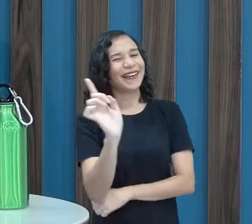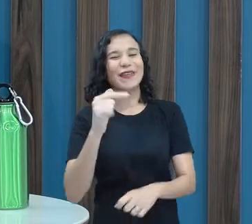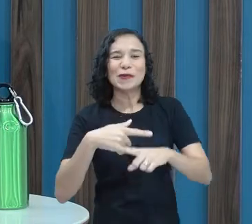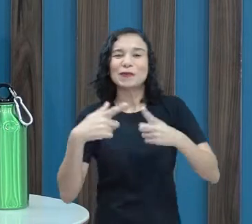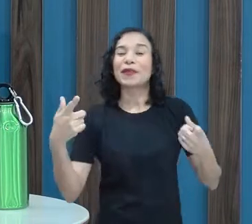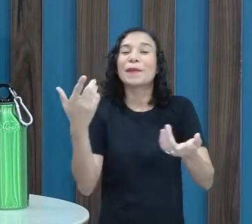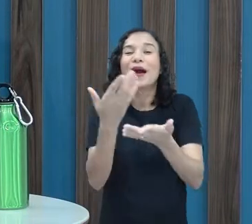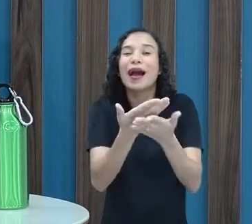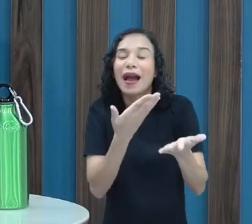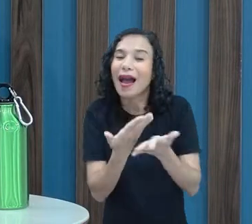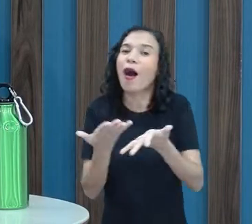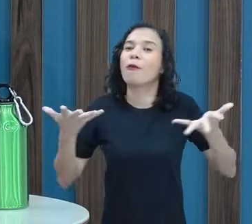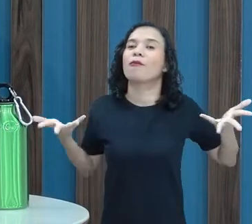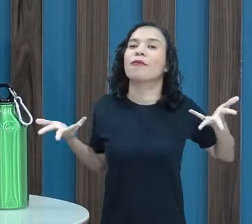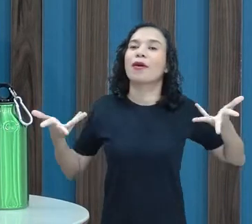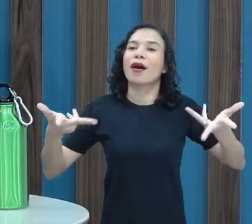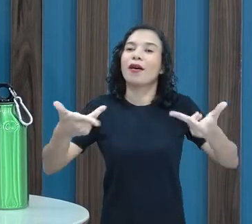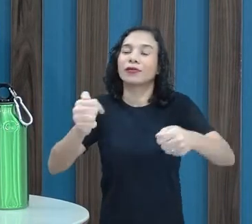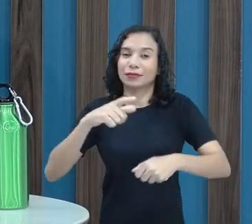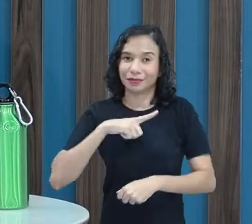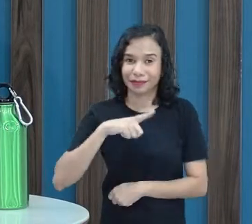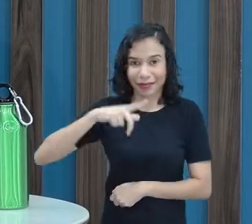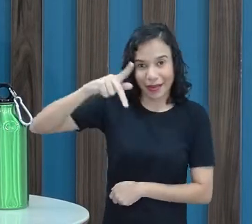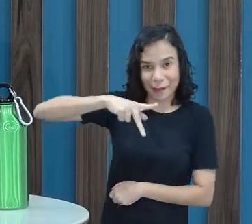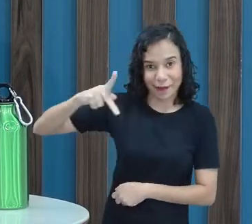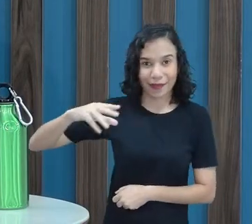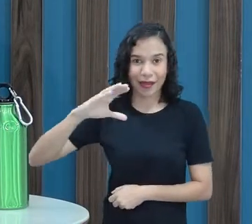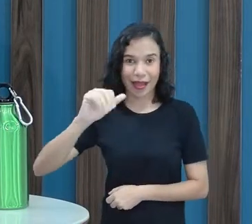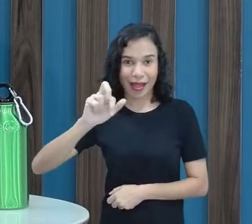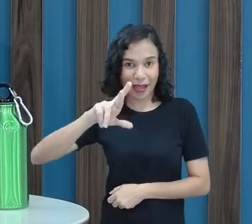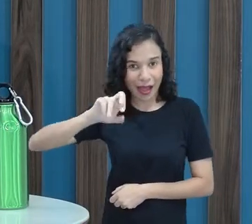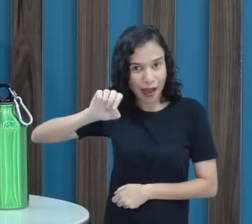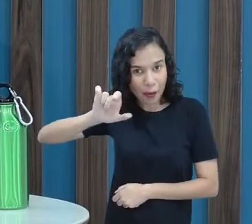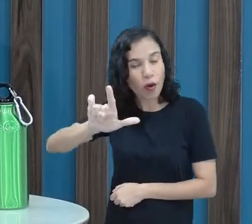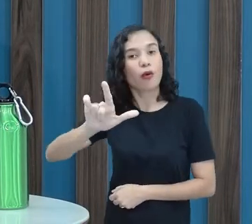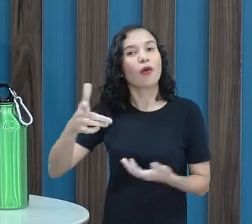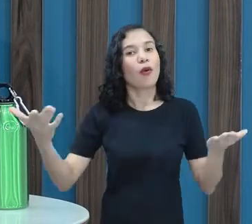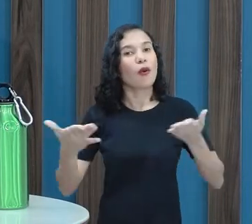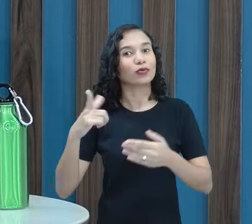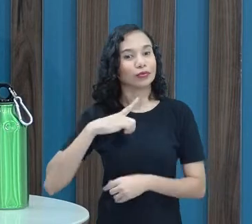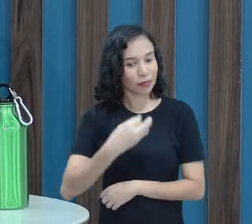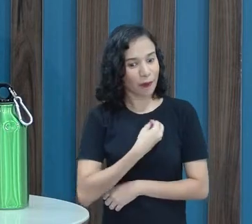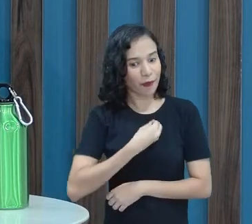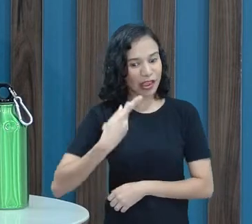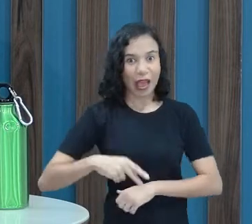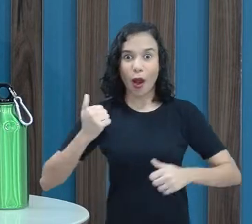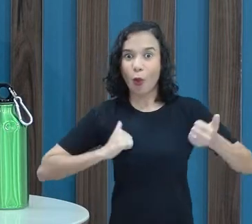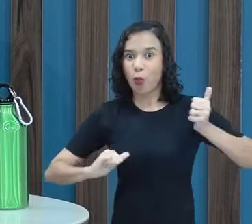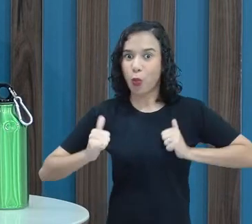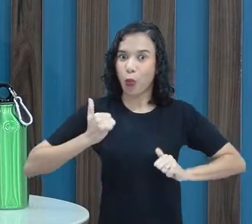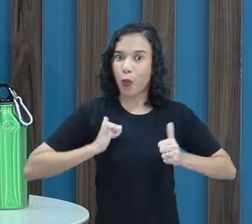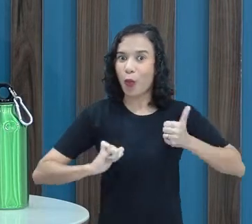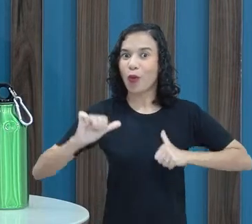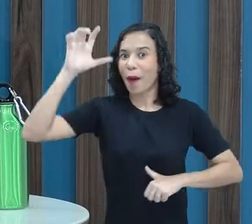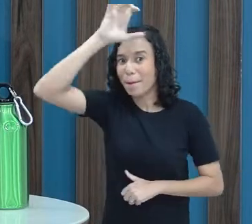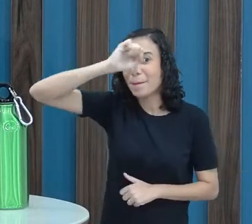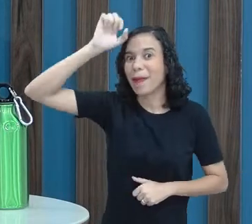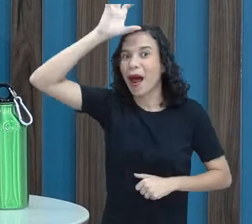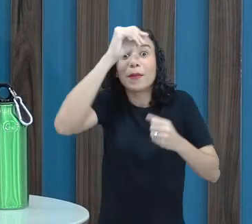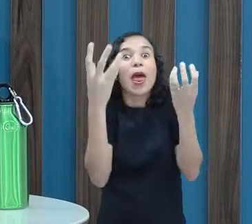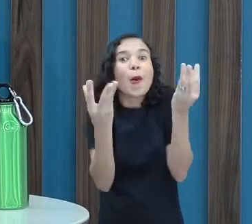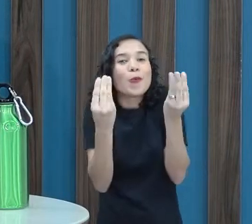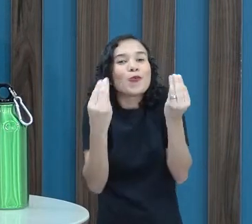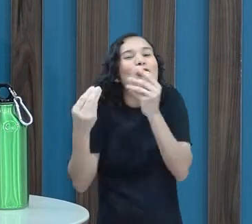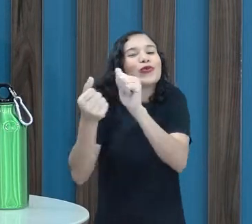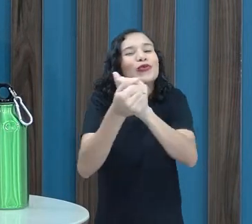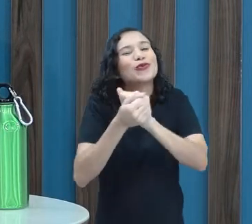aí essa aula maravilhosa da professora Carol, né? Estou aqui ansiosíssimo para aprender muito junto